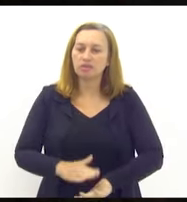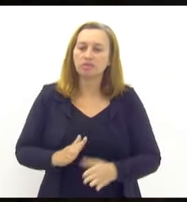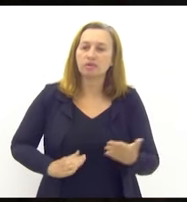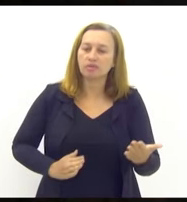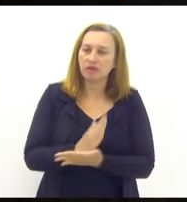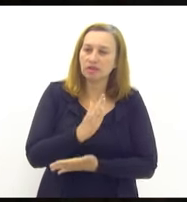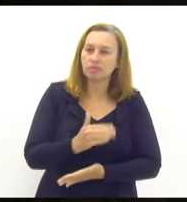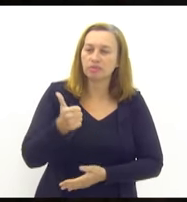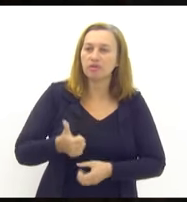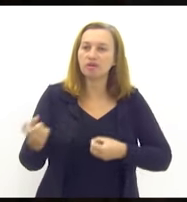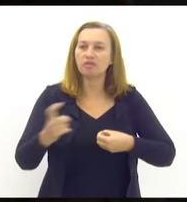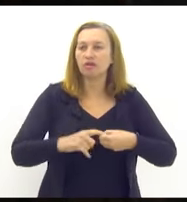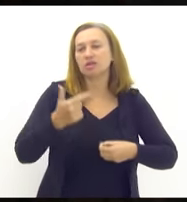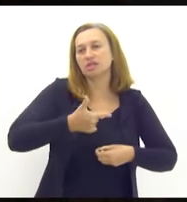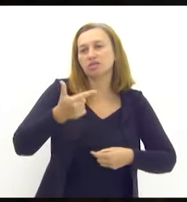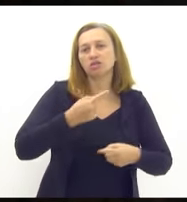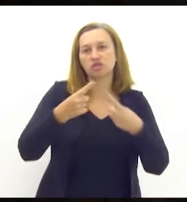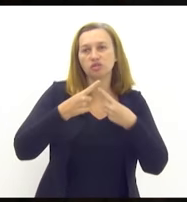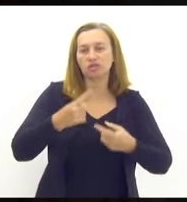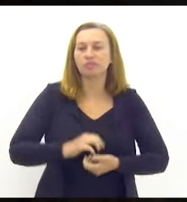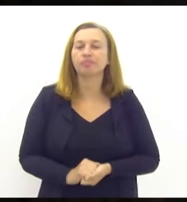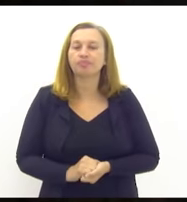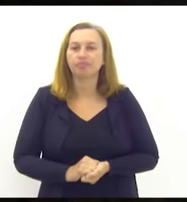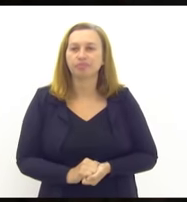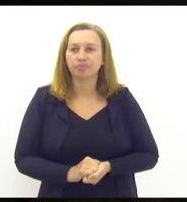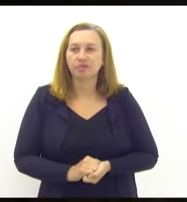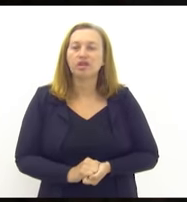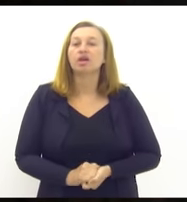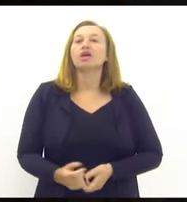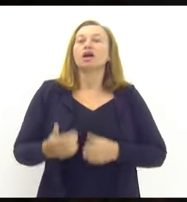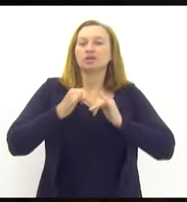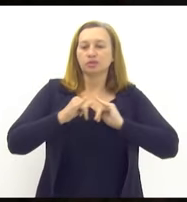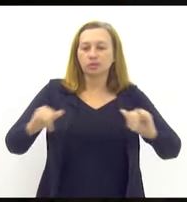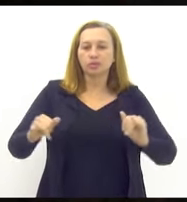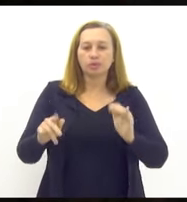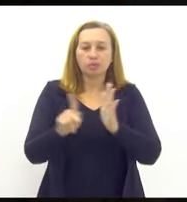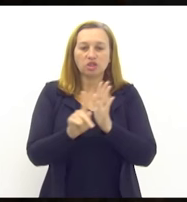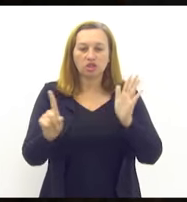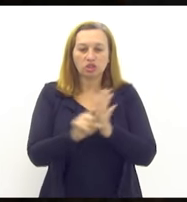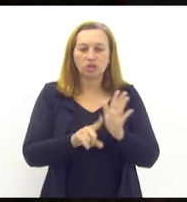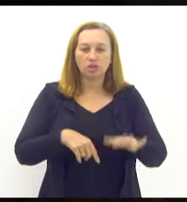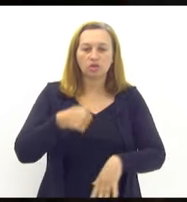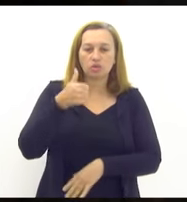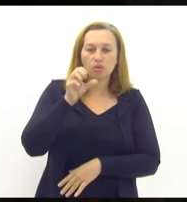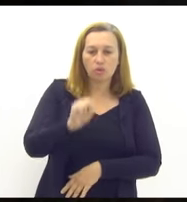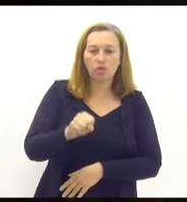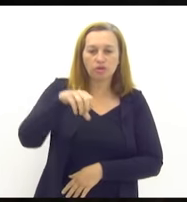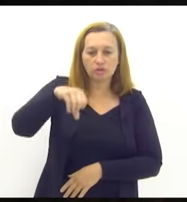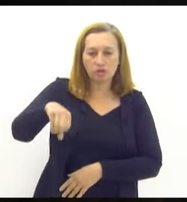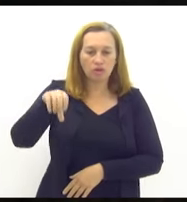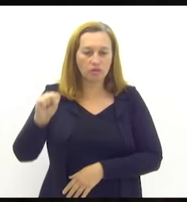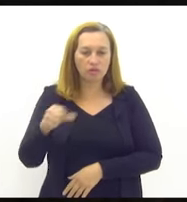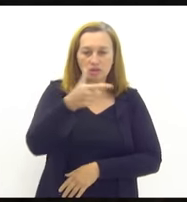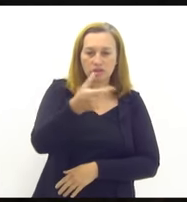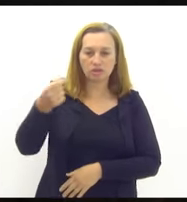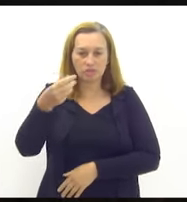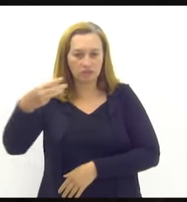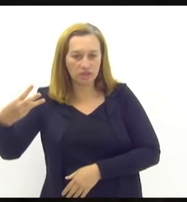comão aprovada em primeira e retorna em segunda anuncio projeto de lei número 898